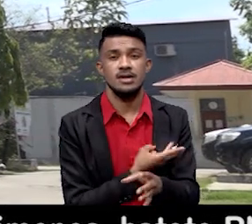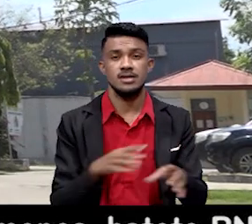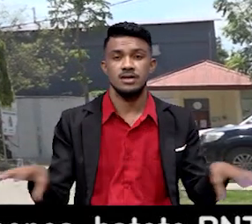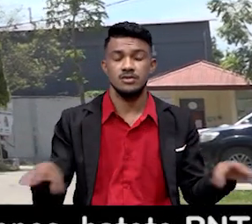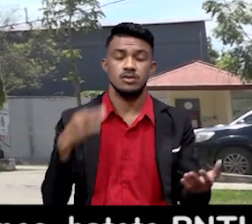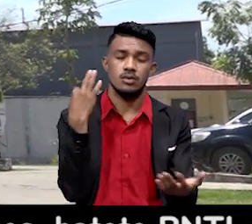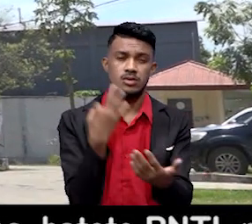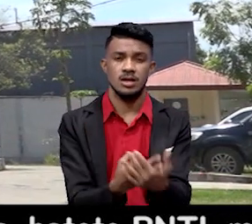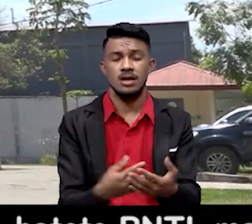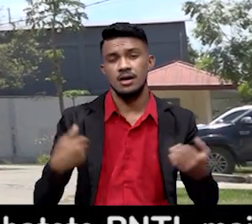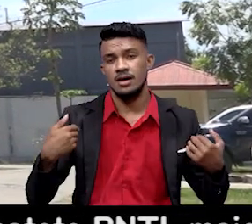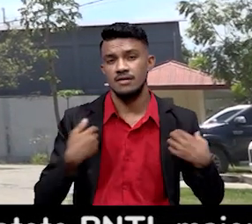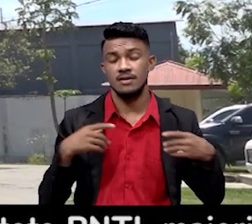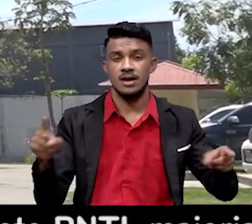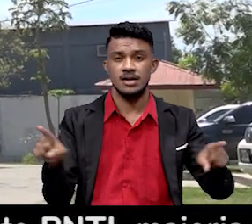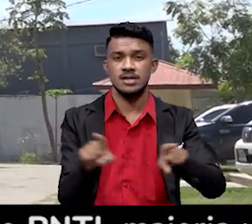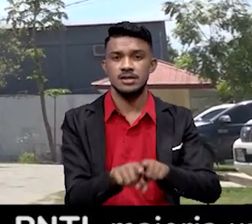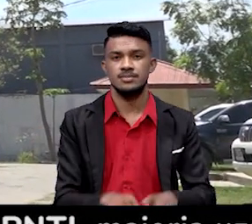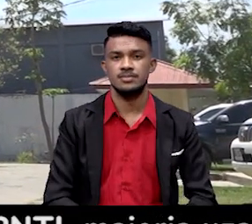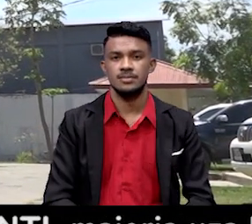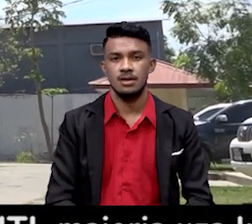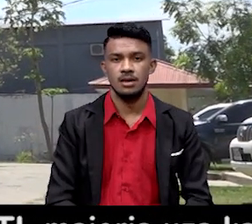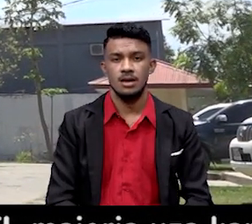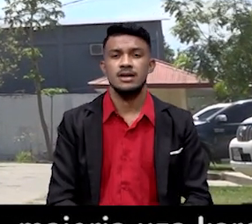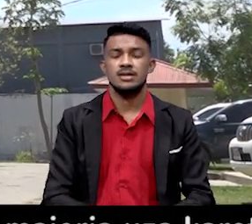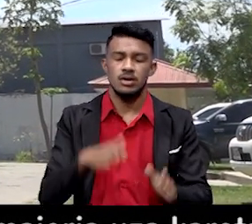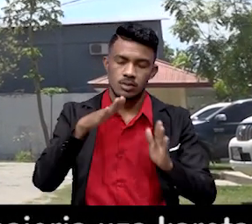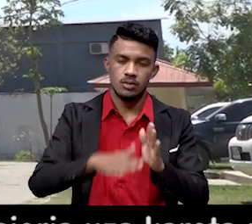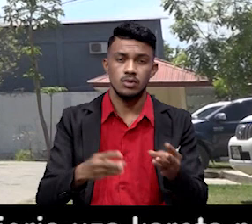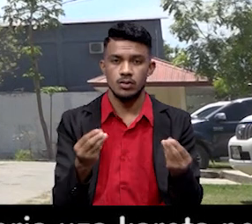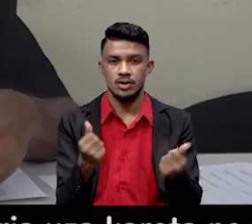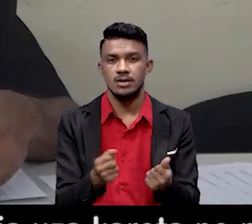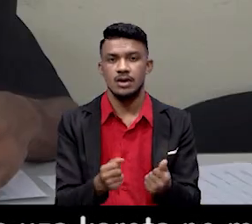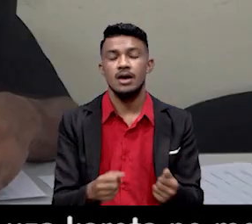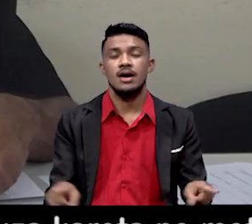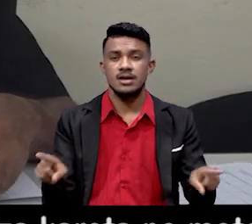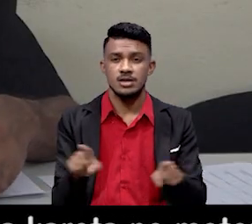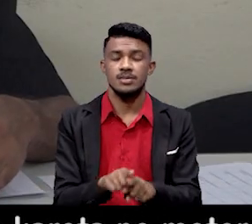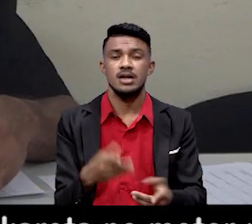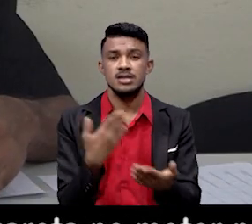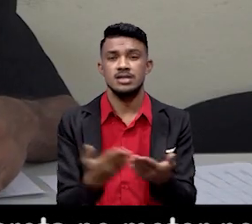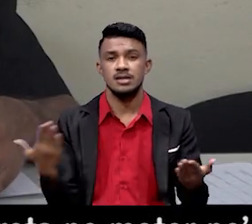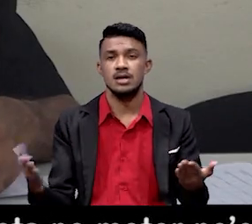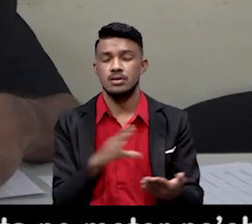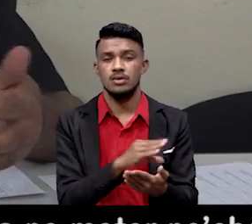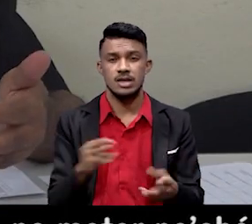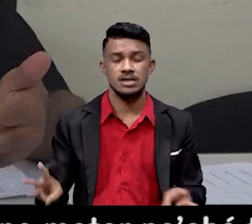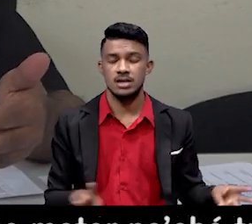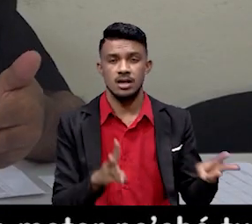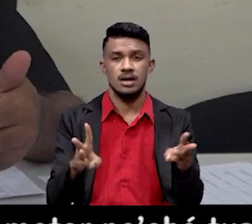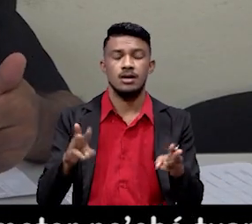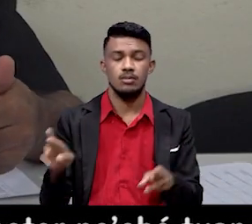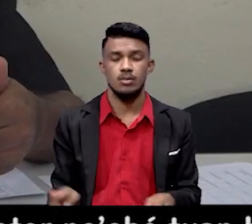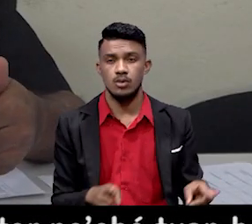né, a saber limitar o tempo. Ida neba infraestruturas, infraestrutura, setor infraestruturas. Em que